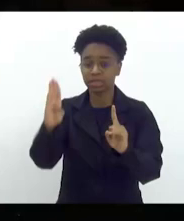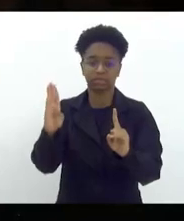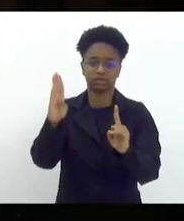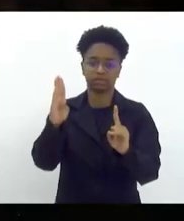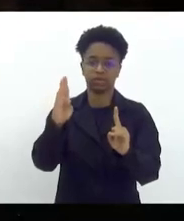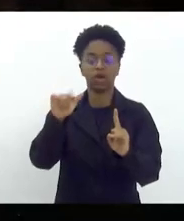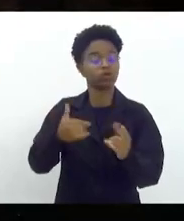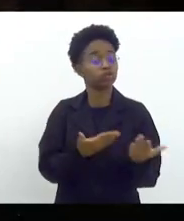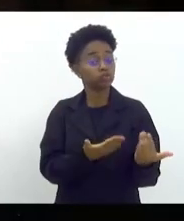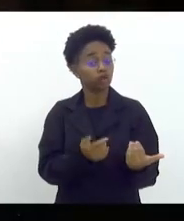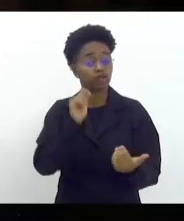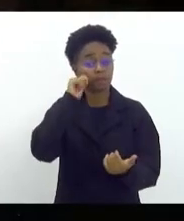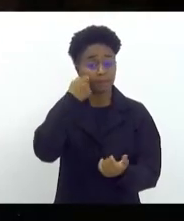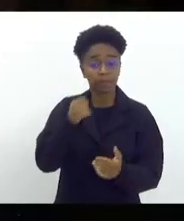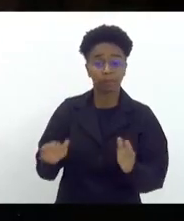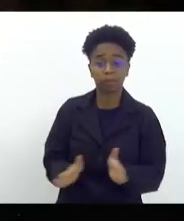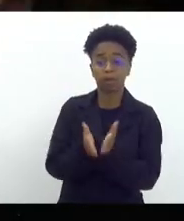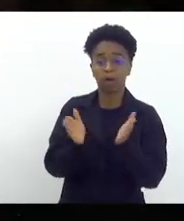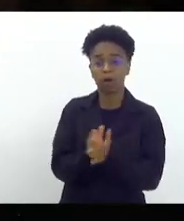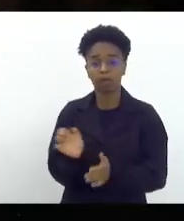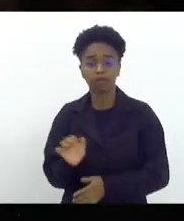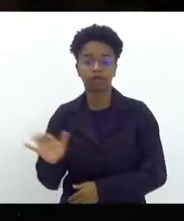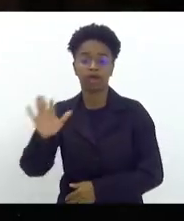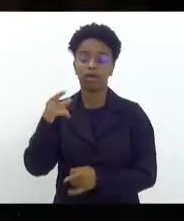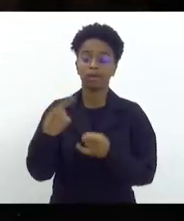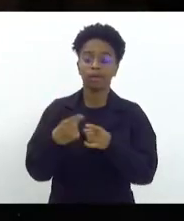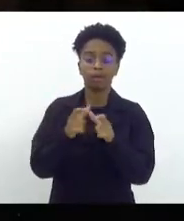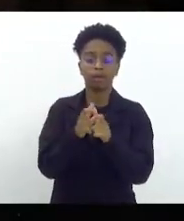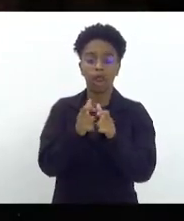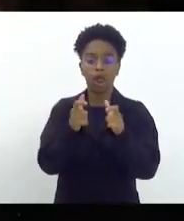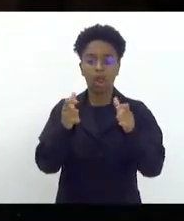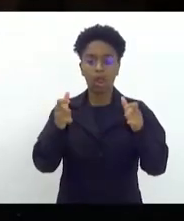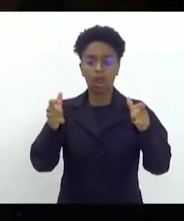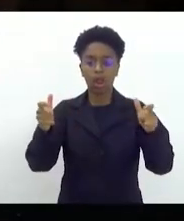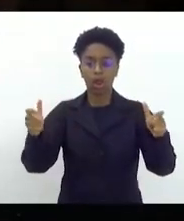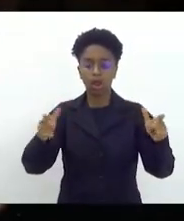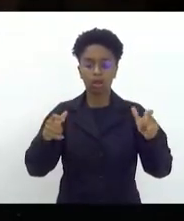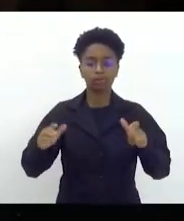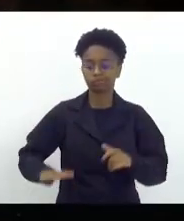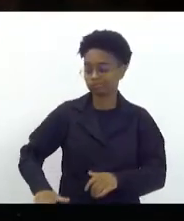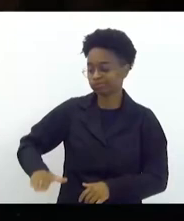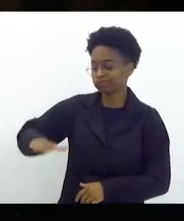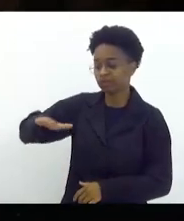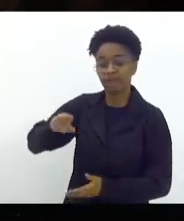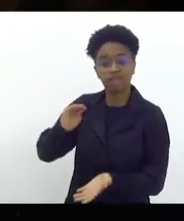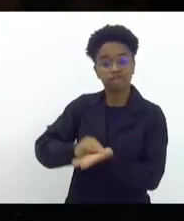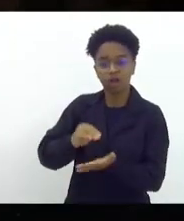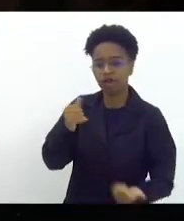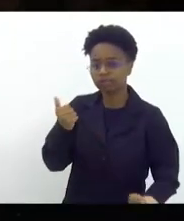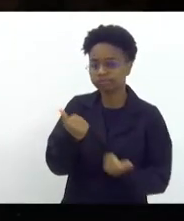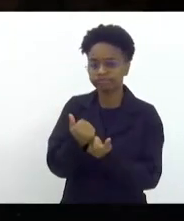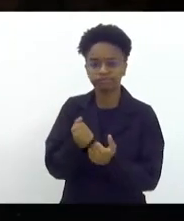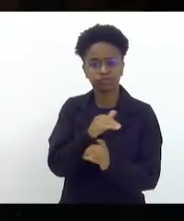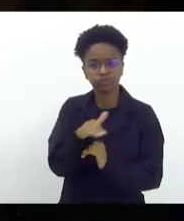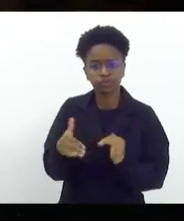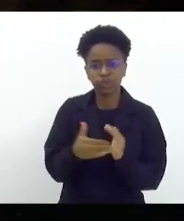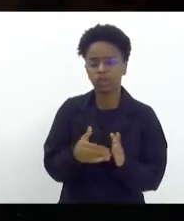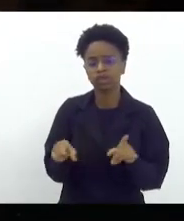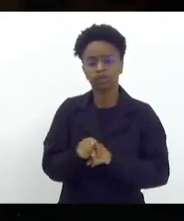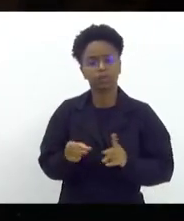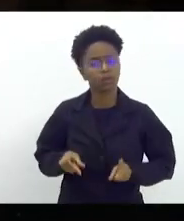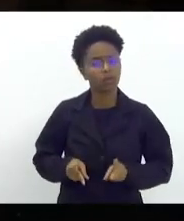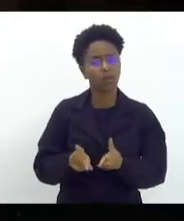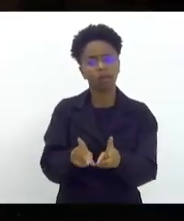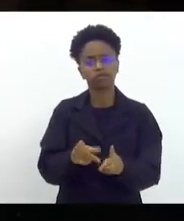essa Juventude preta pobre periférica que cresce marcada pela desistência de tudo e que continua